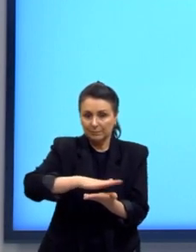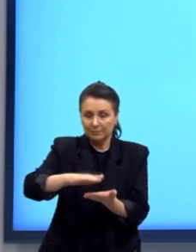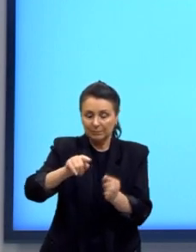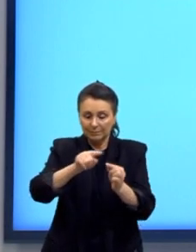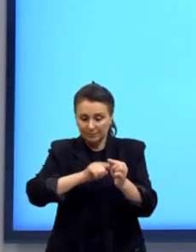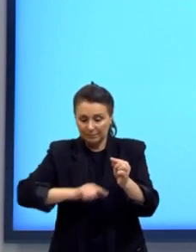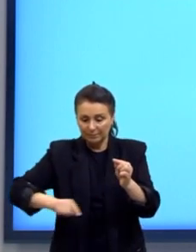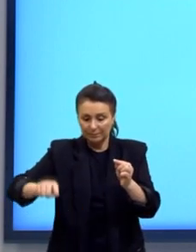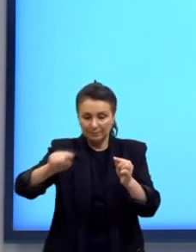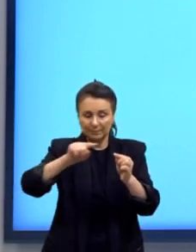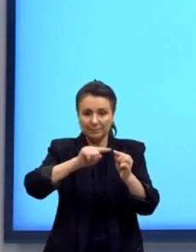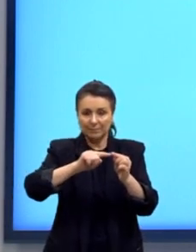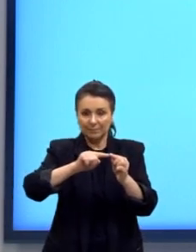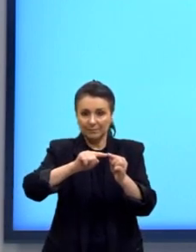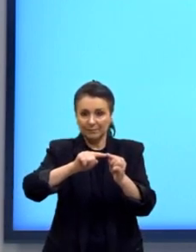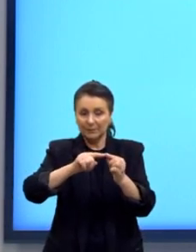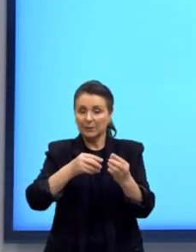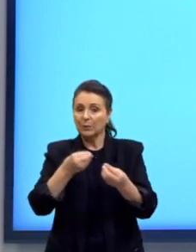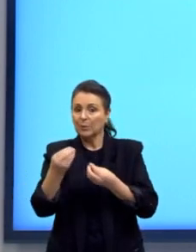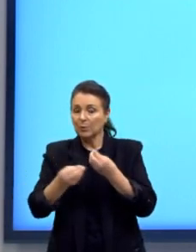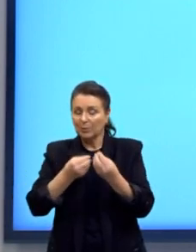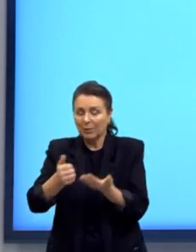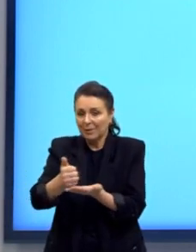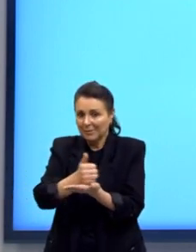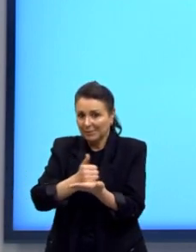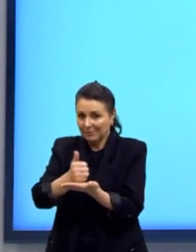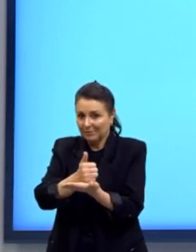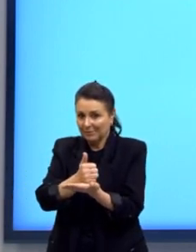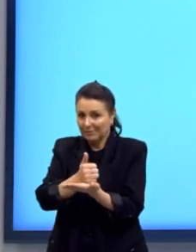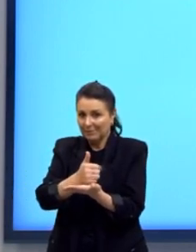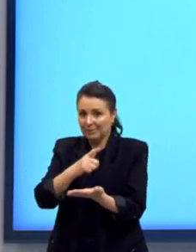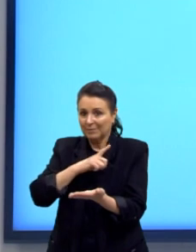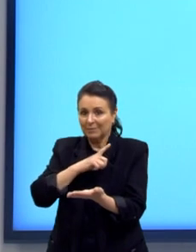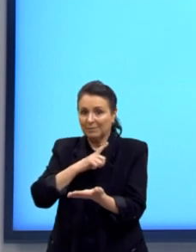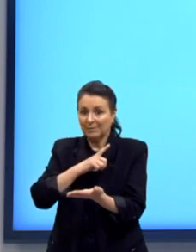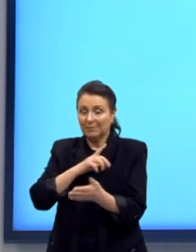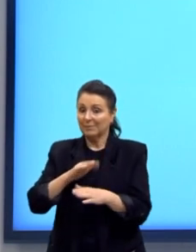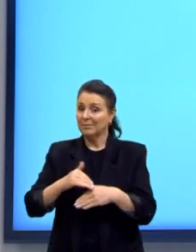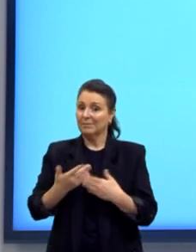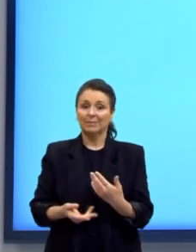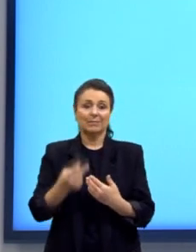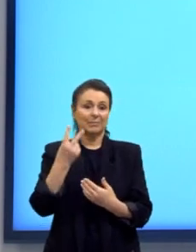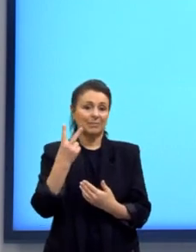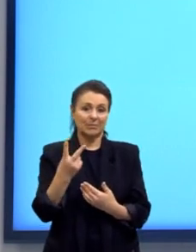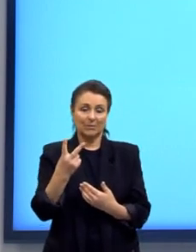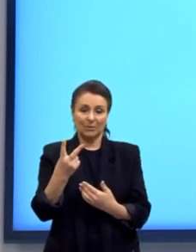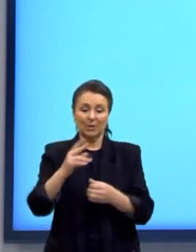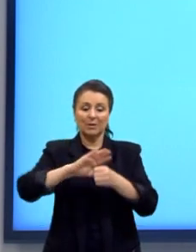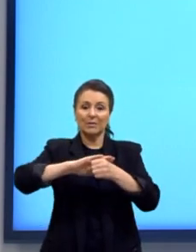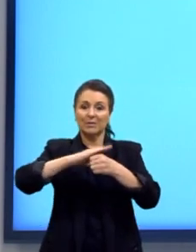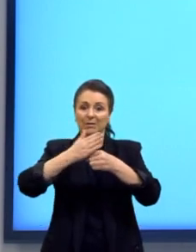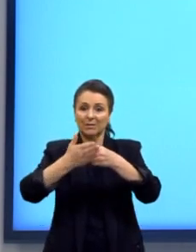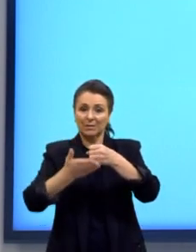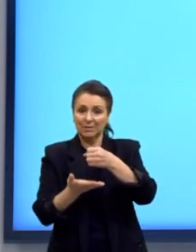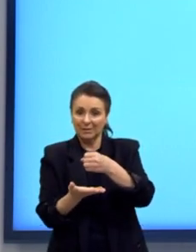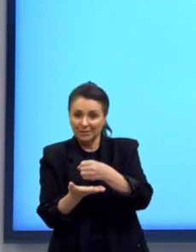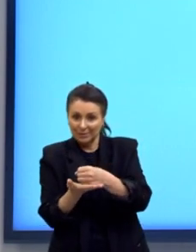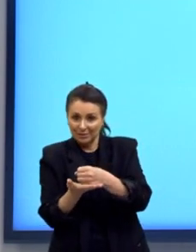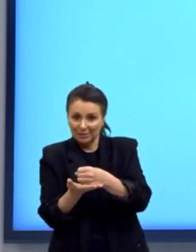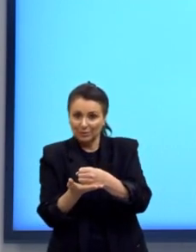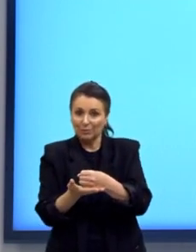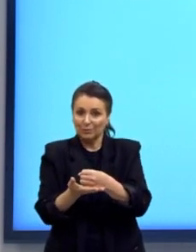circular e exatamente como as nossas bases e nós teríamos então dois novos cilindros 12